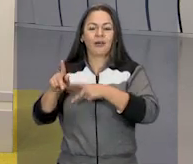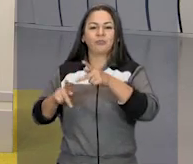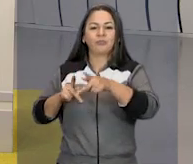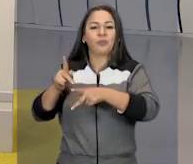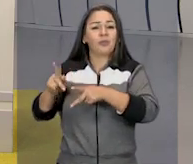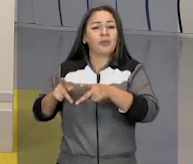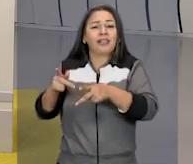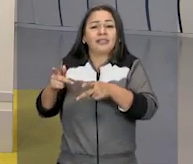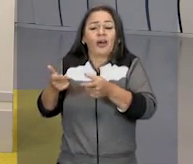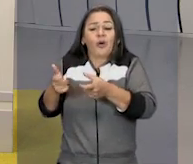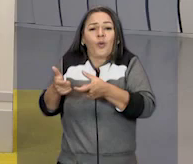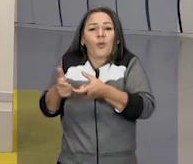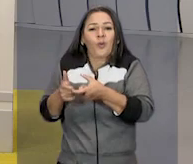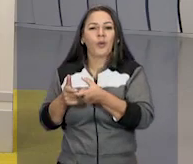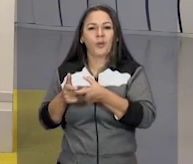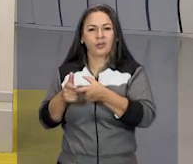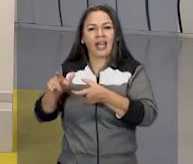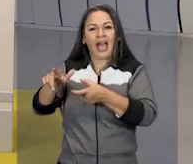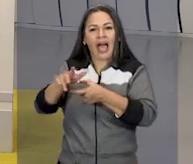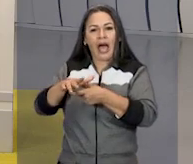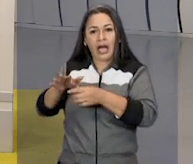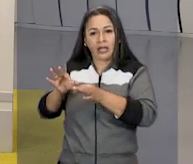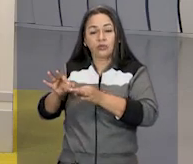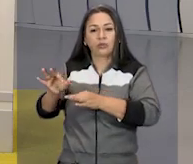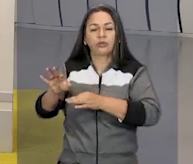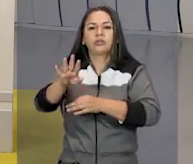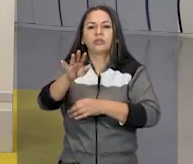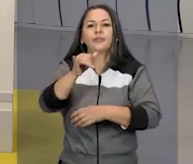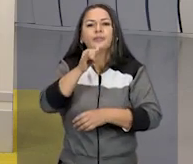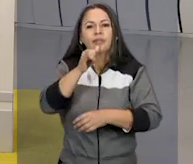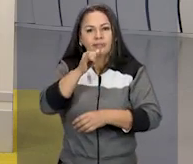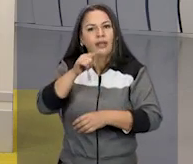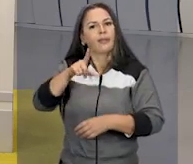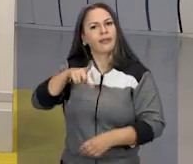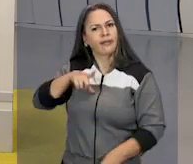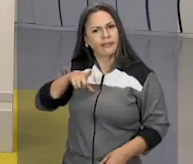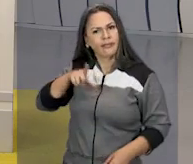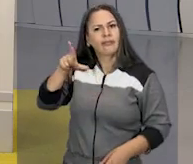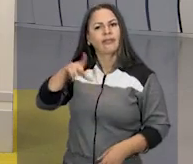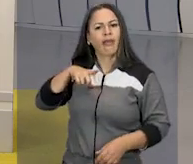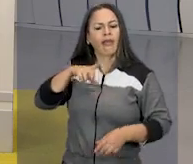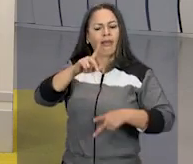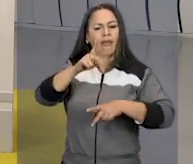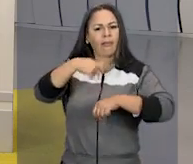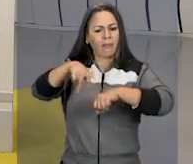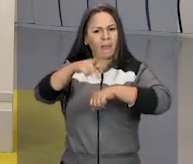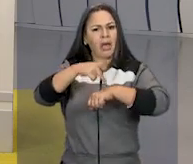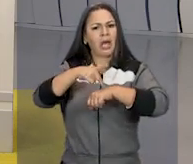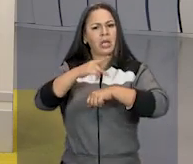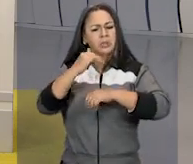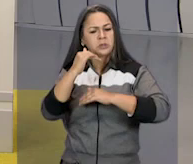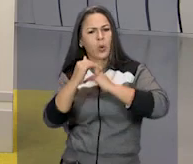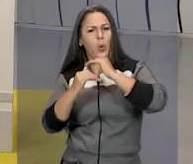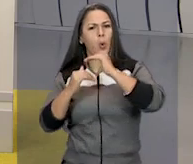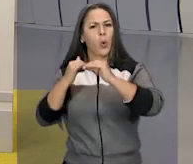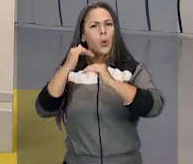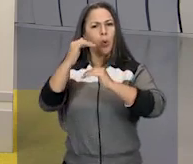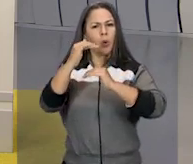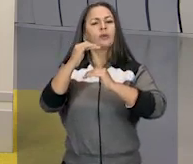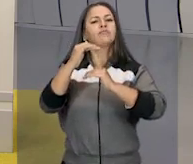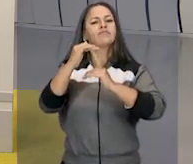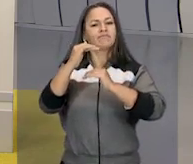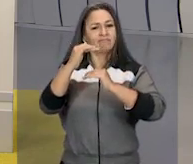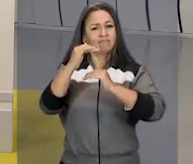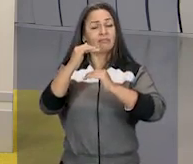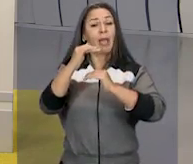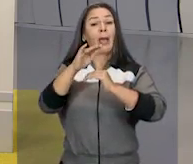demográficos muito grandes. Nós temos países extremamente desenvolvidos, como é o caso do Japão, de Singapura, de Israel, e tem